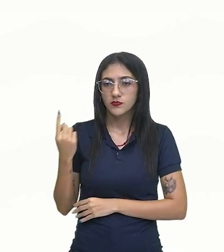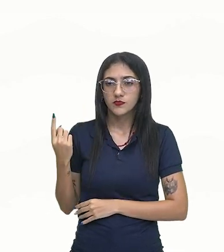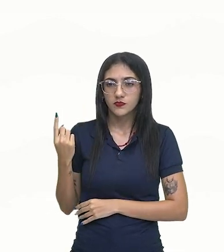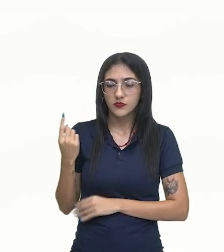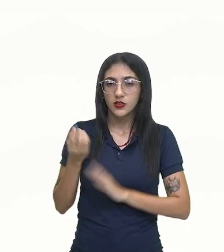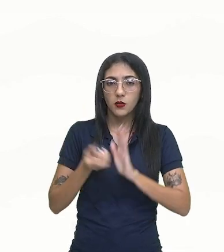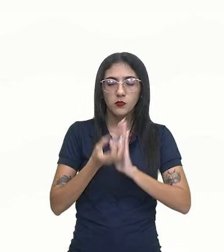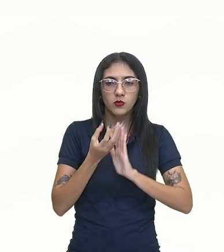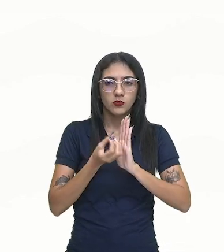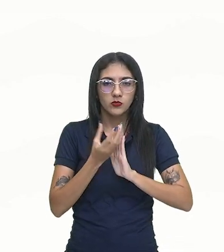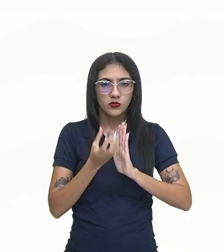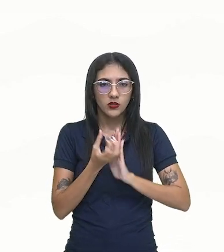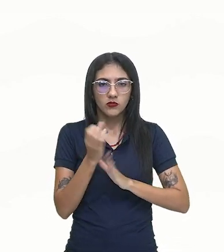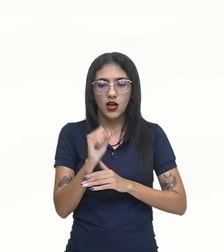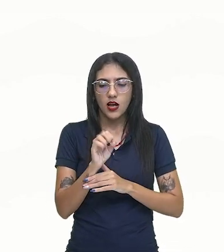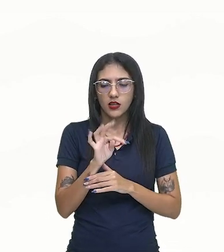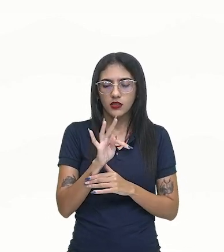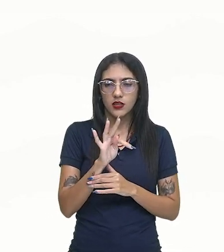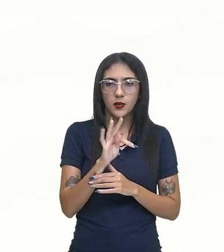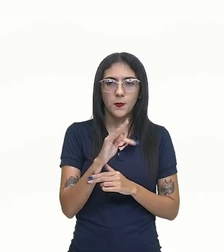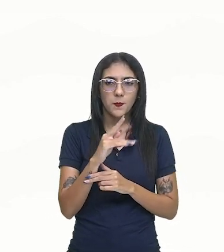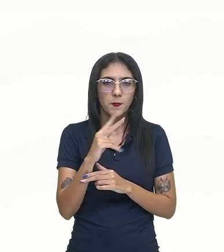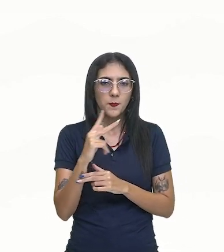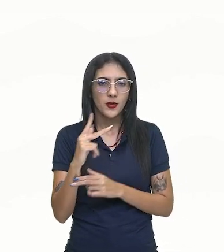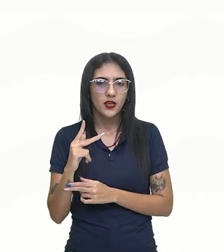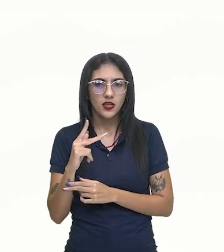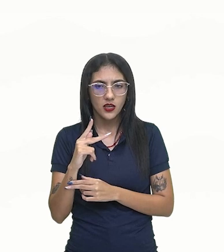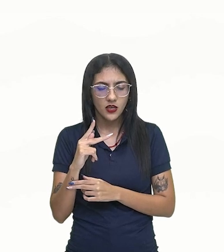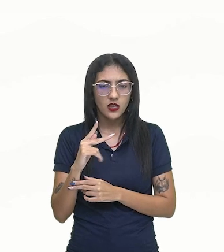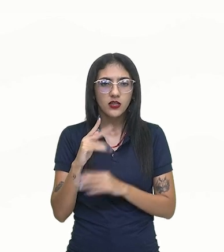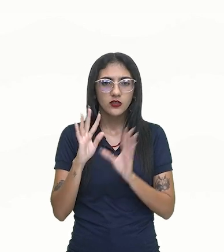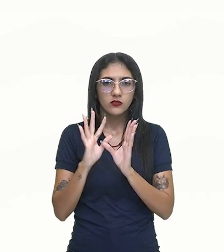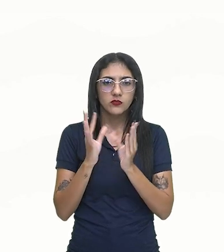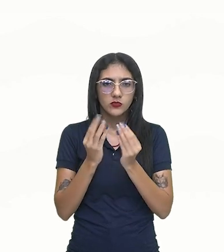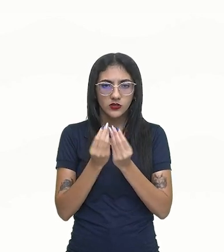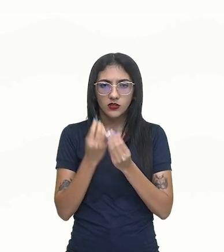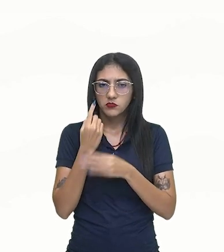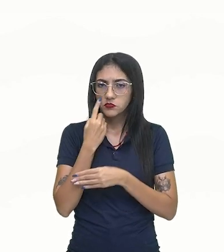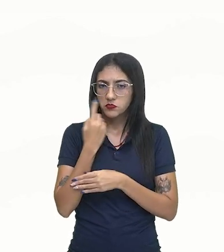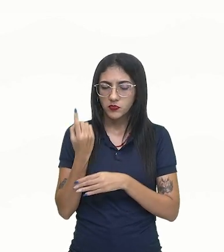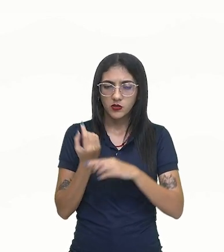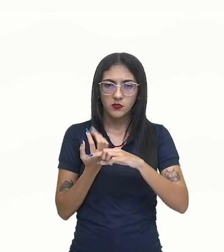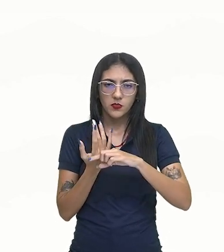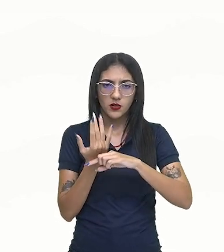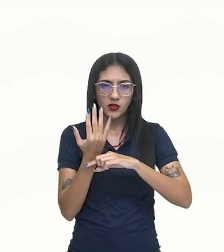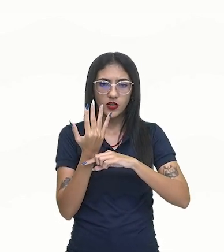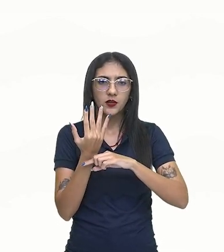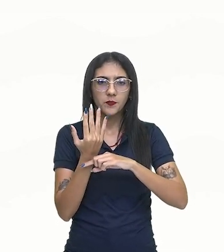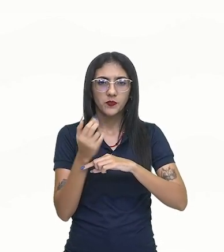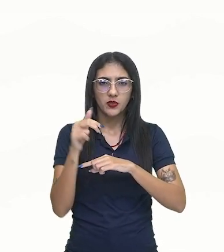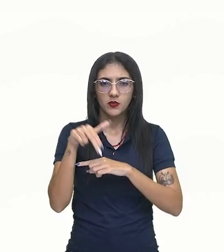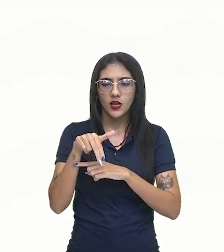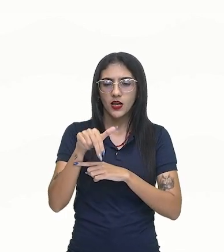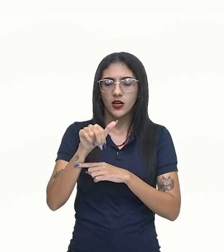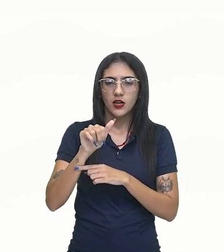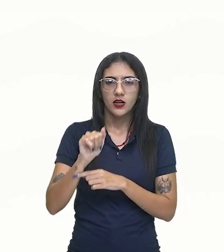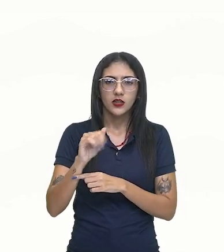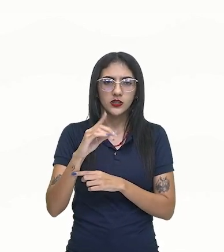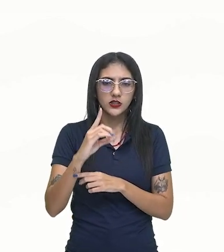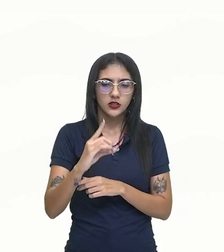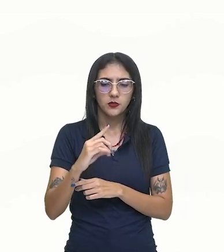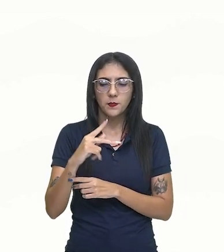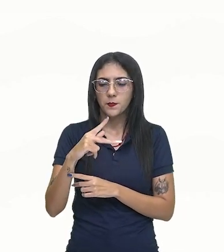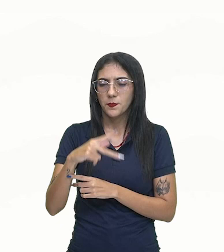vai ter a produção de ATP, de ATP aqui sendo liberado, e o NADPH, né, para a